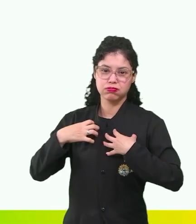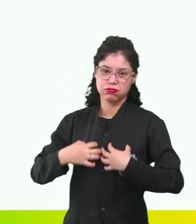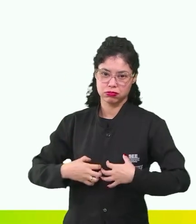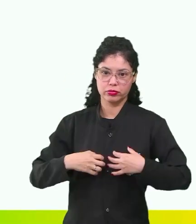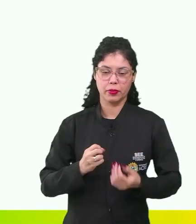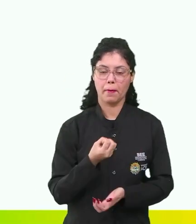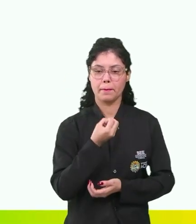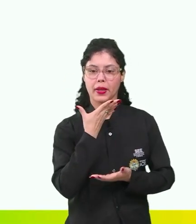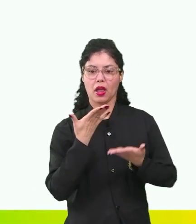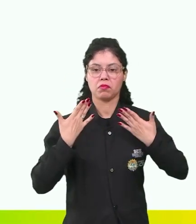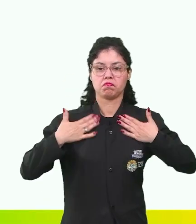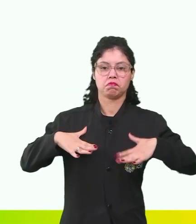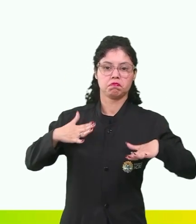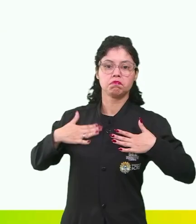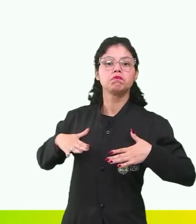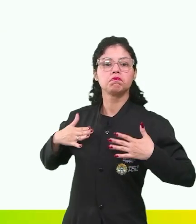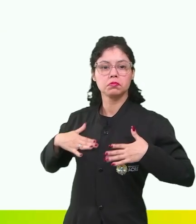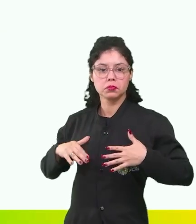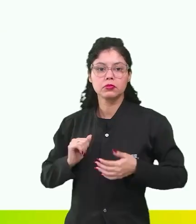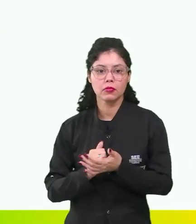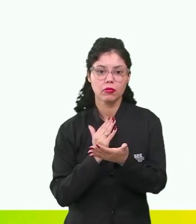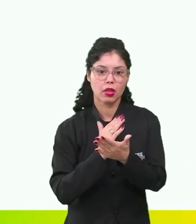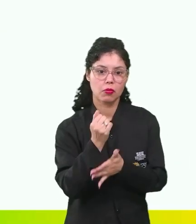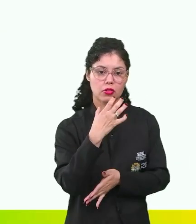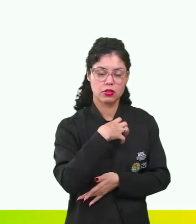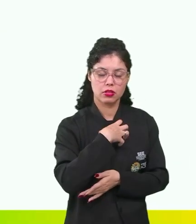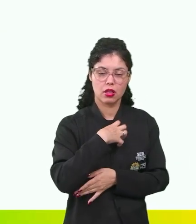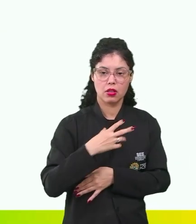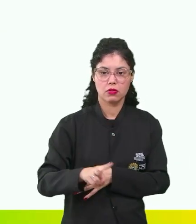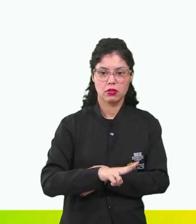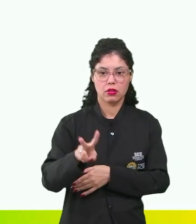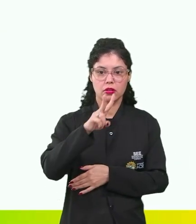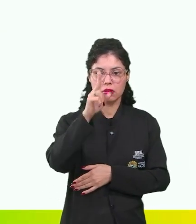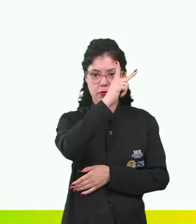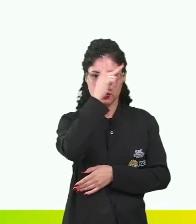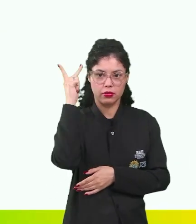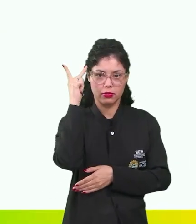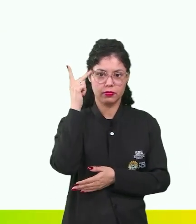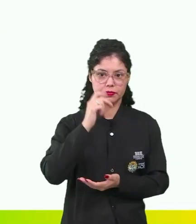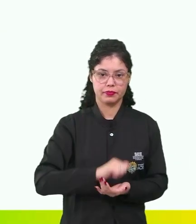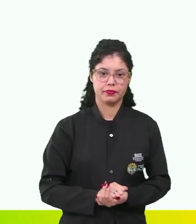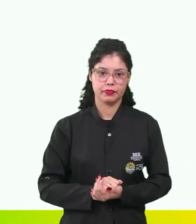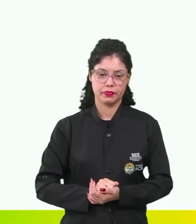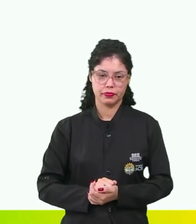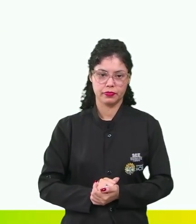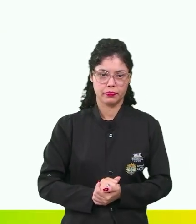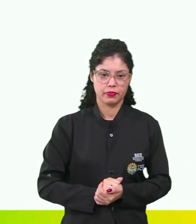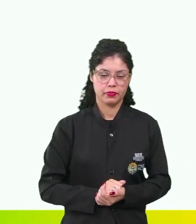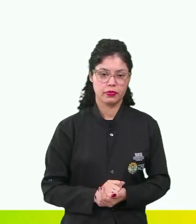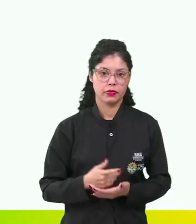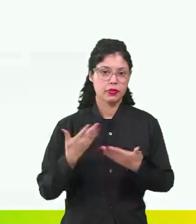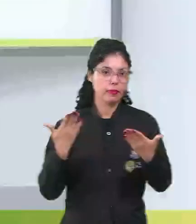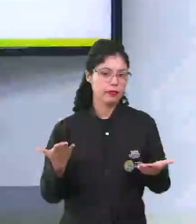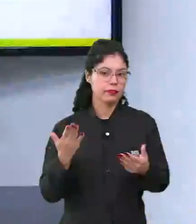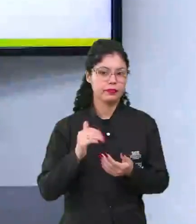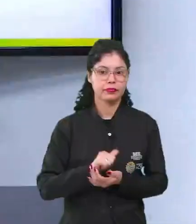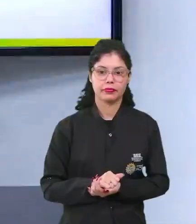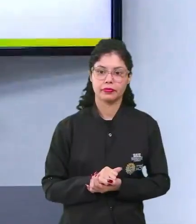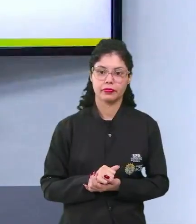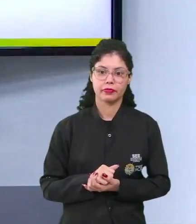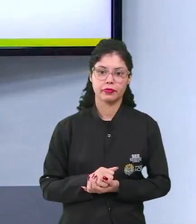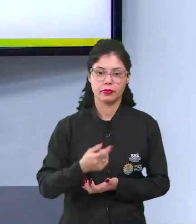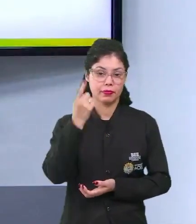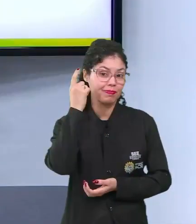numa falsa sensação de bem-estar e na busca de um sentimento de valor pessoal. Então, é